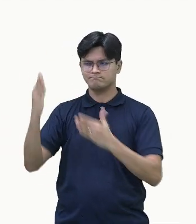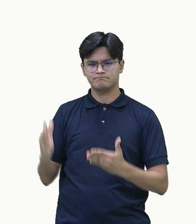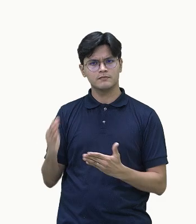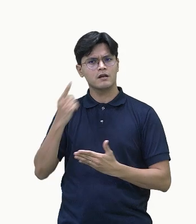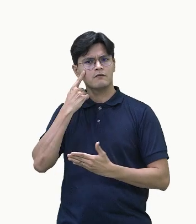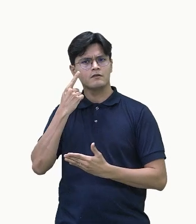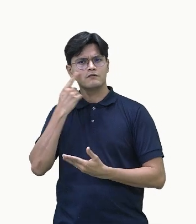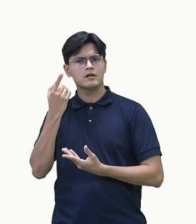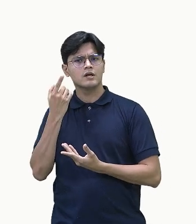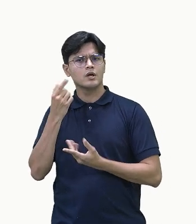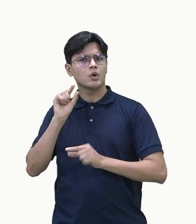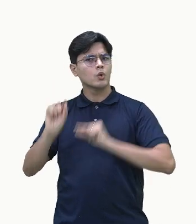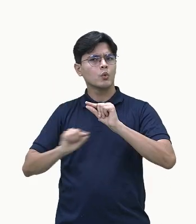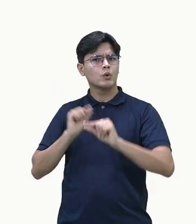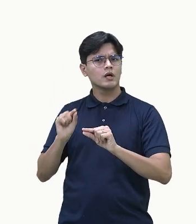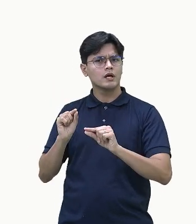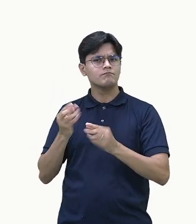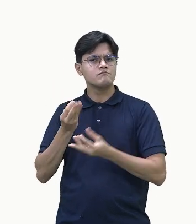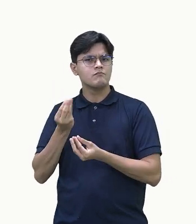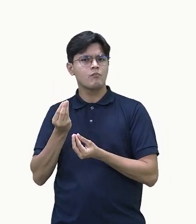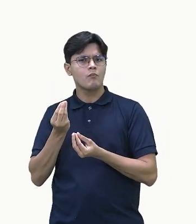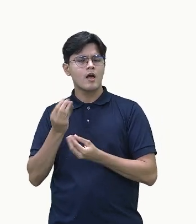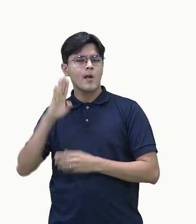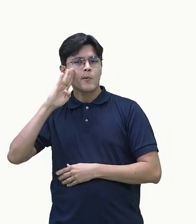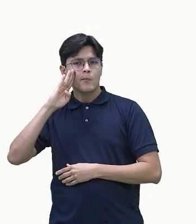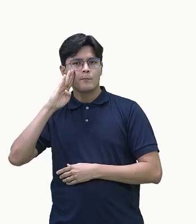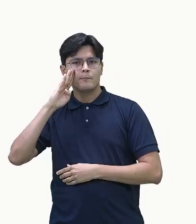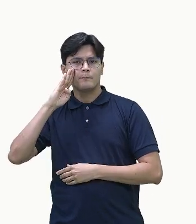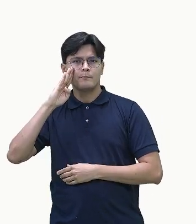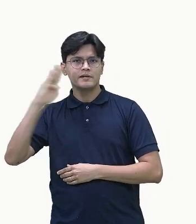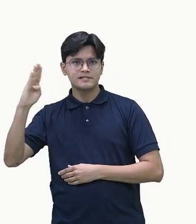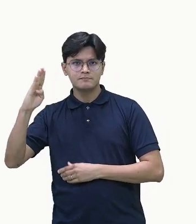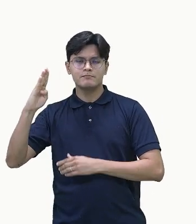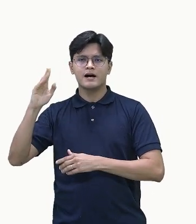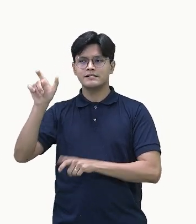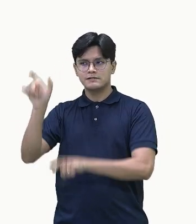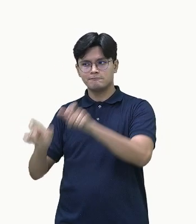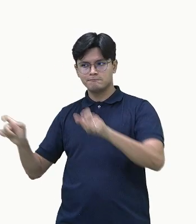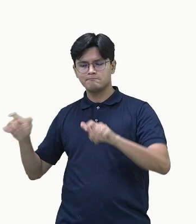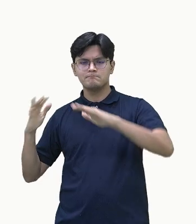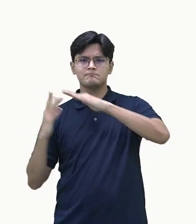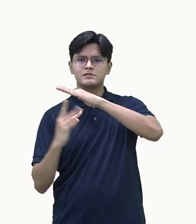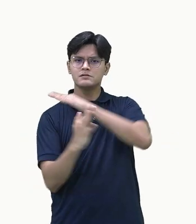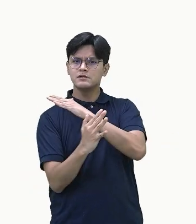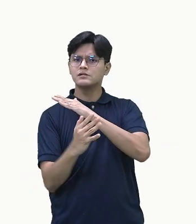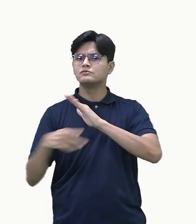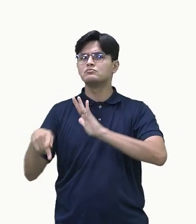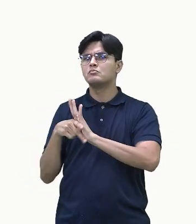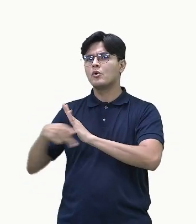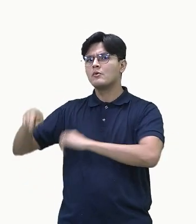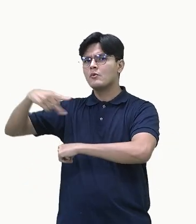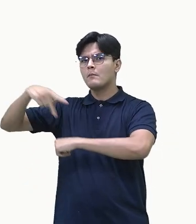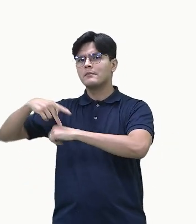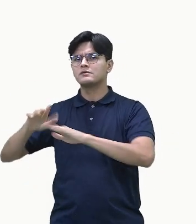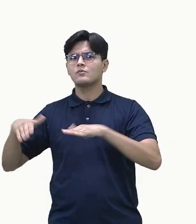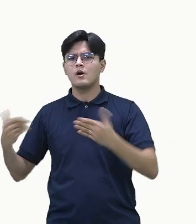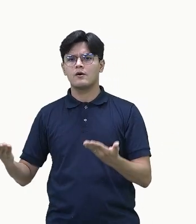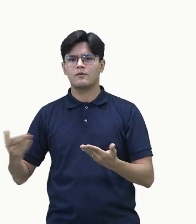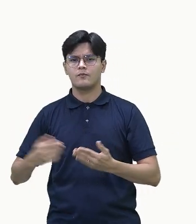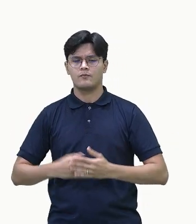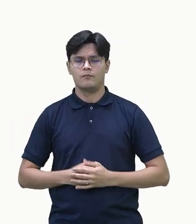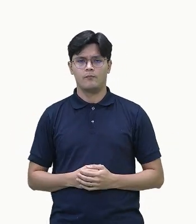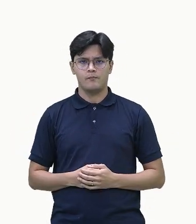principais imigrantes para o nosso país. Então você consegue reparar aqui o seguinte, ó. Nós temos aqui neste